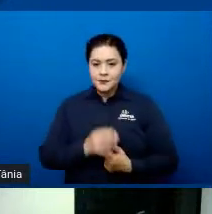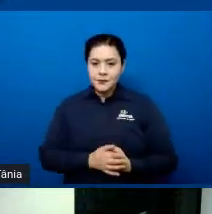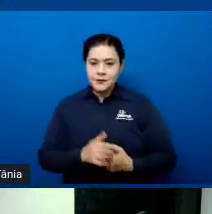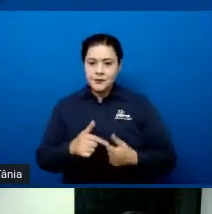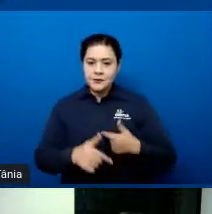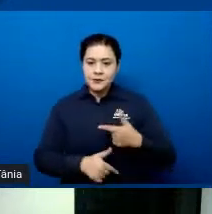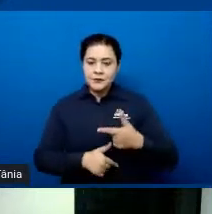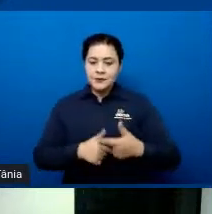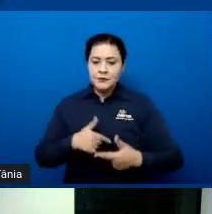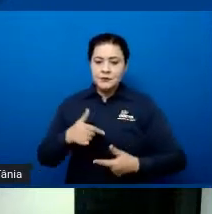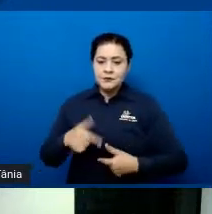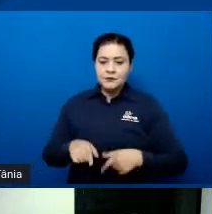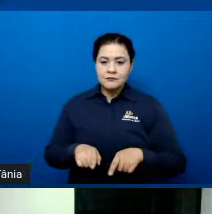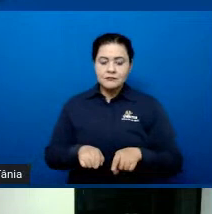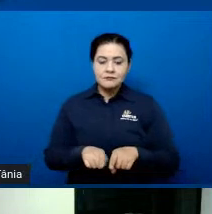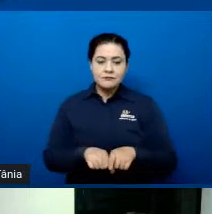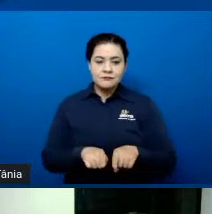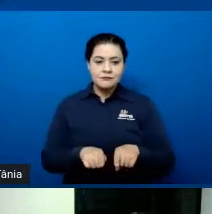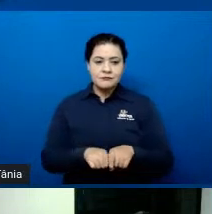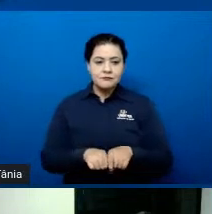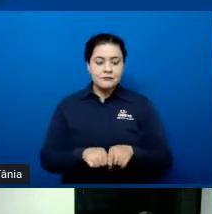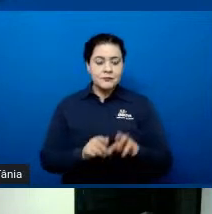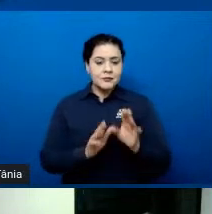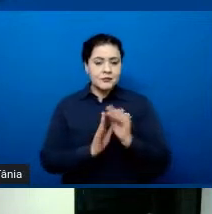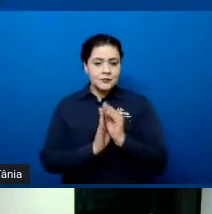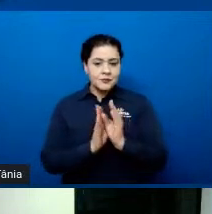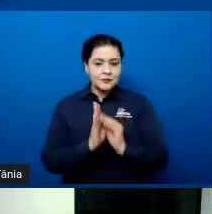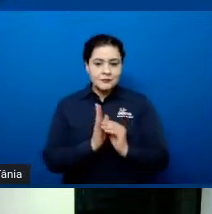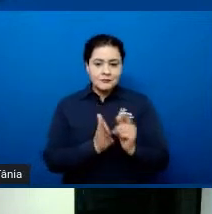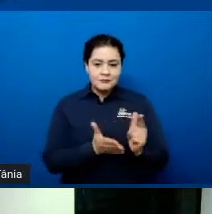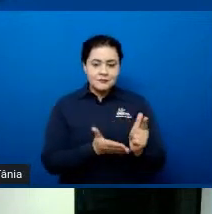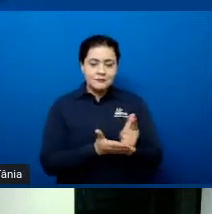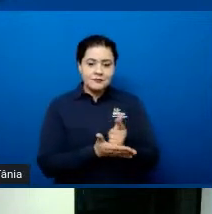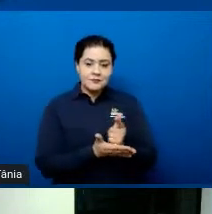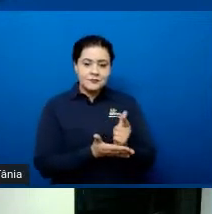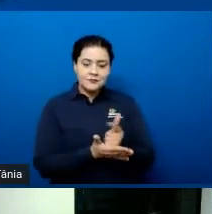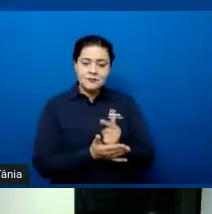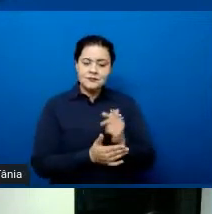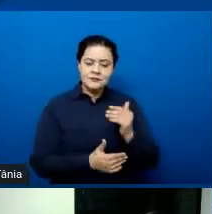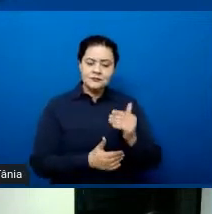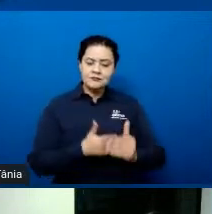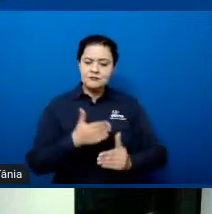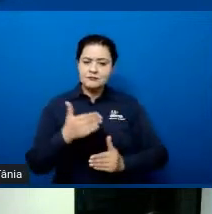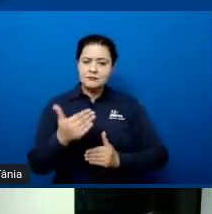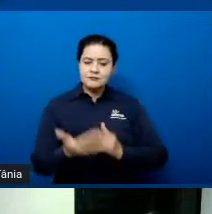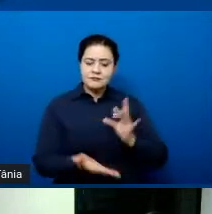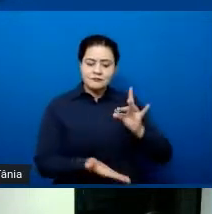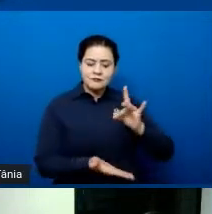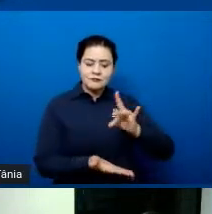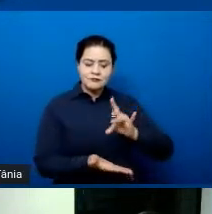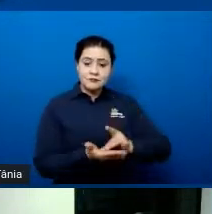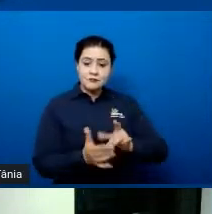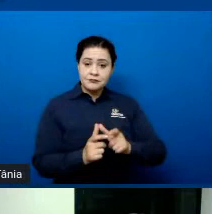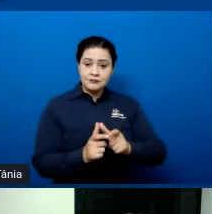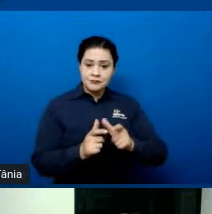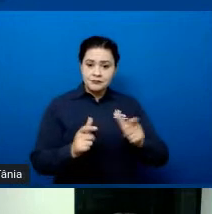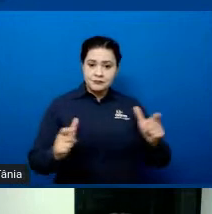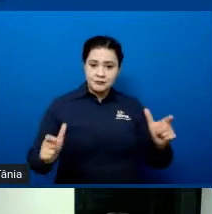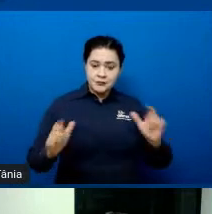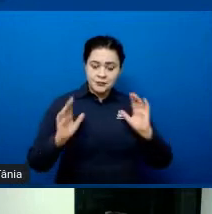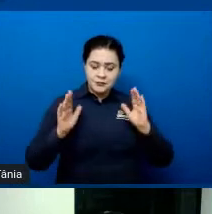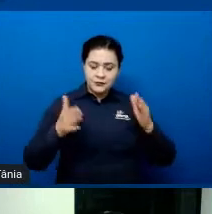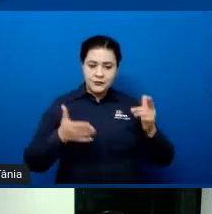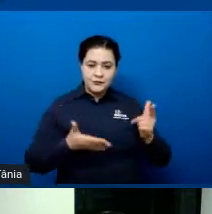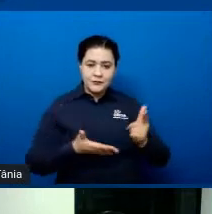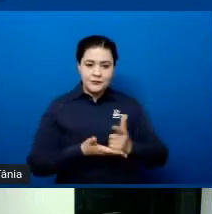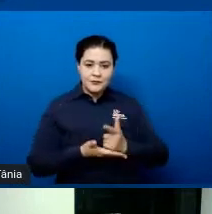muito com editoras que produzem esse tipo de conteúdo para livros. Né? Então, desenvolvo muita realidade aumentada para livros. Tá? E esses